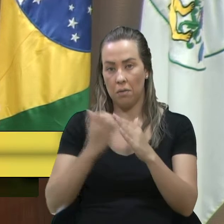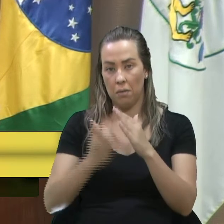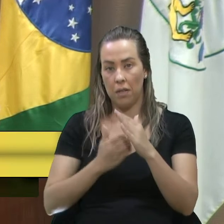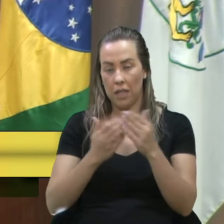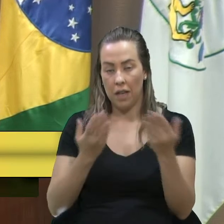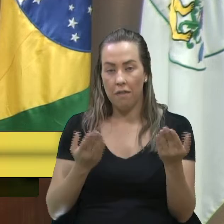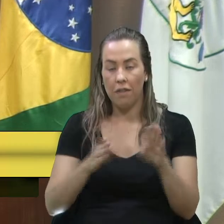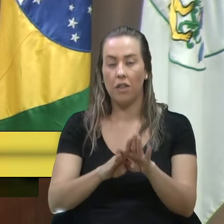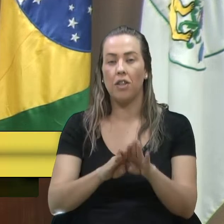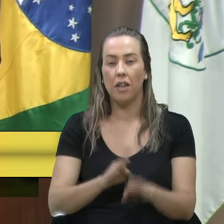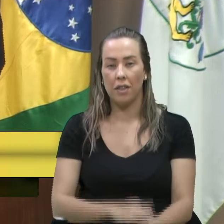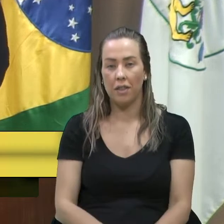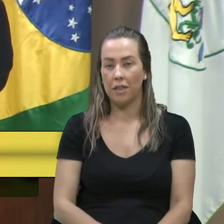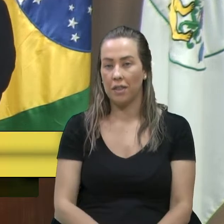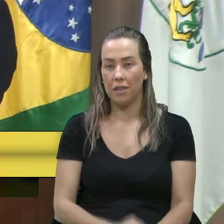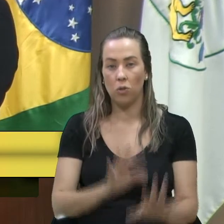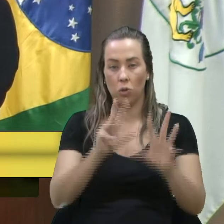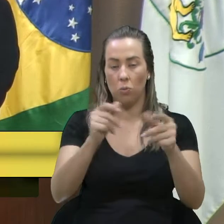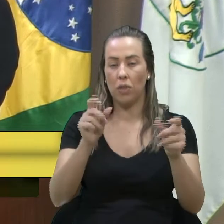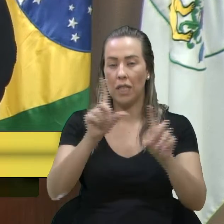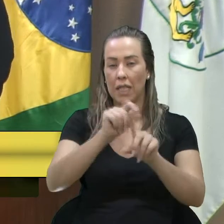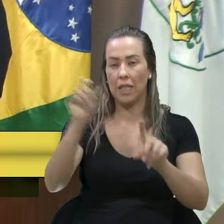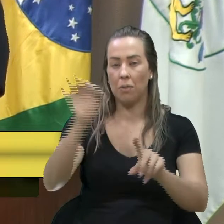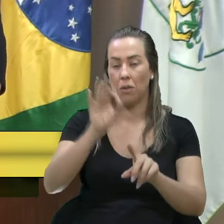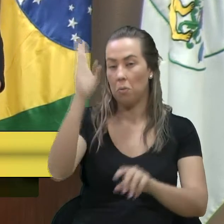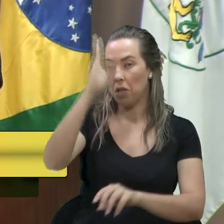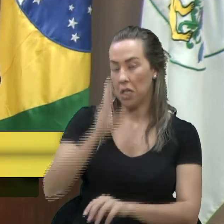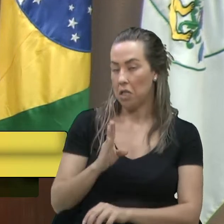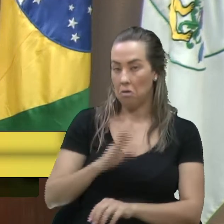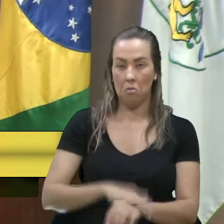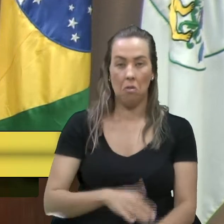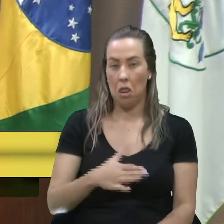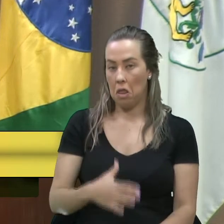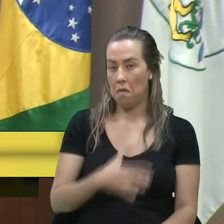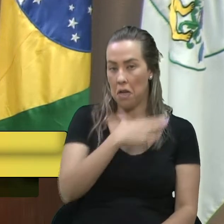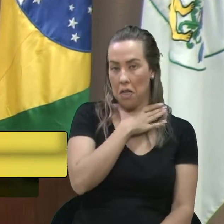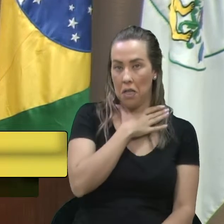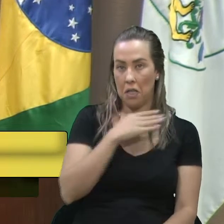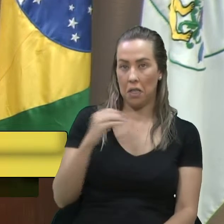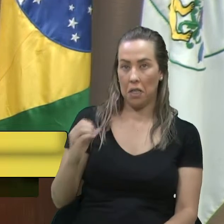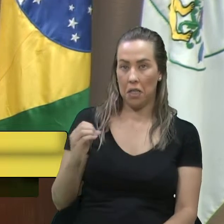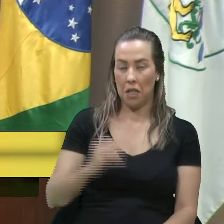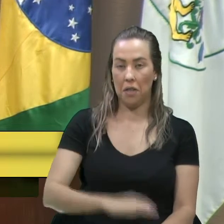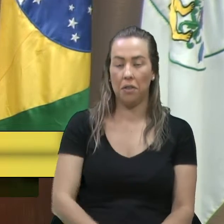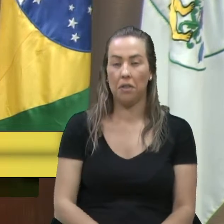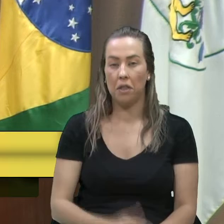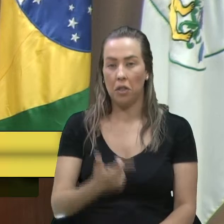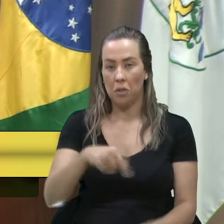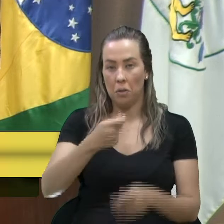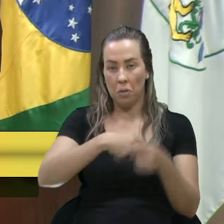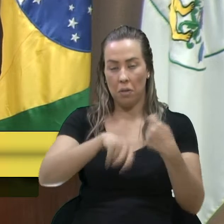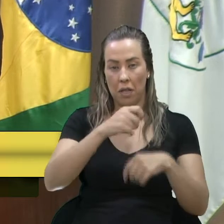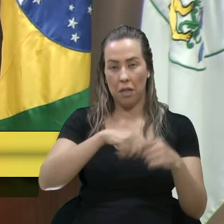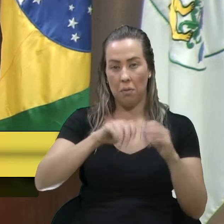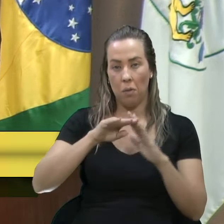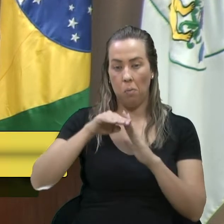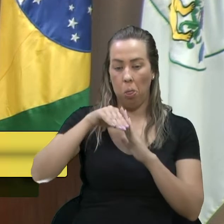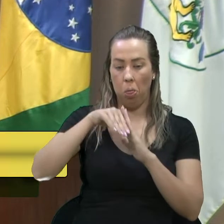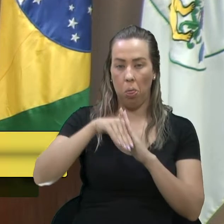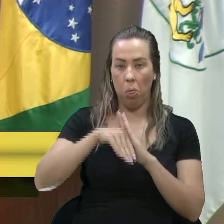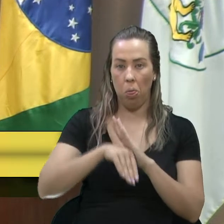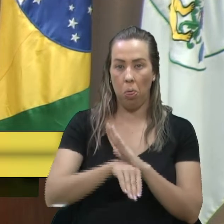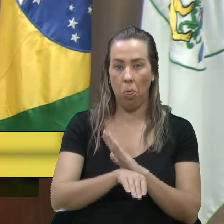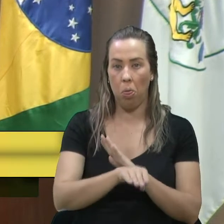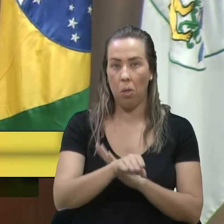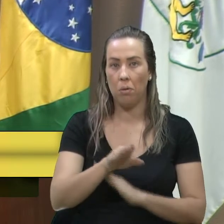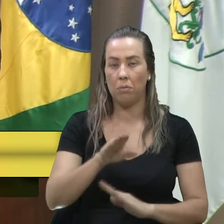faliria. Tudo seria as mil maravilhas. O Brasil não estaria em crise. Nós não seríamos uma economia que aquece que nem cola de